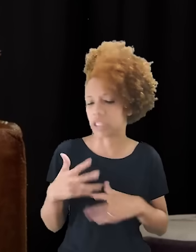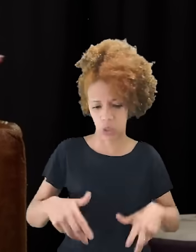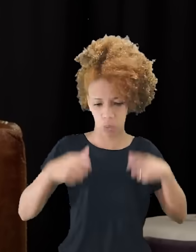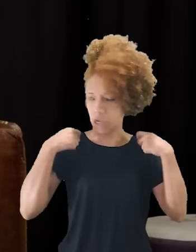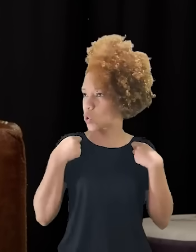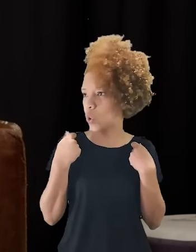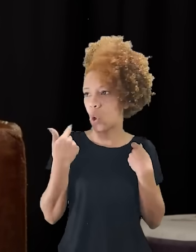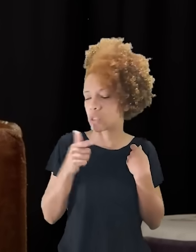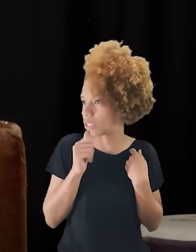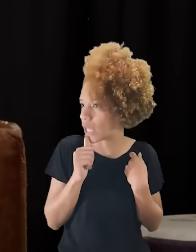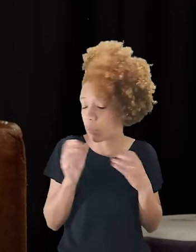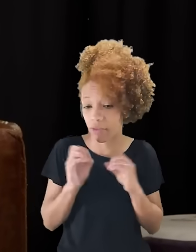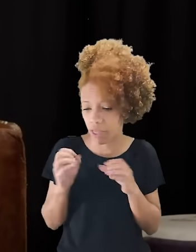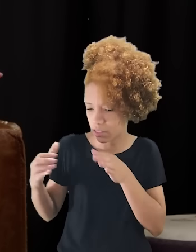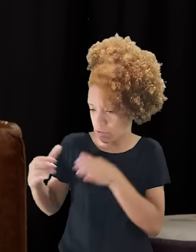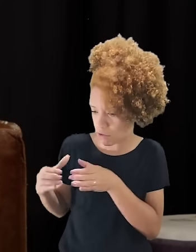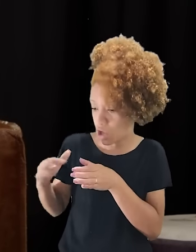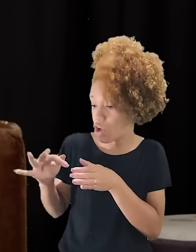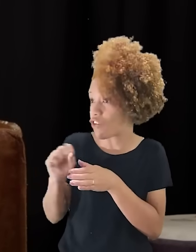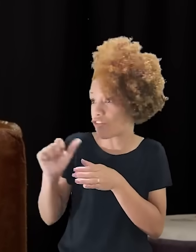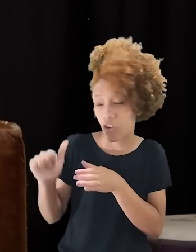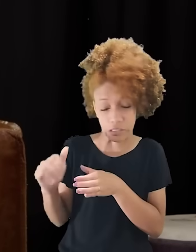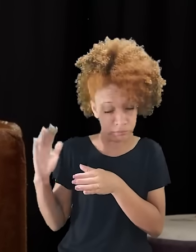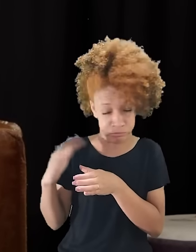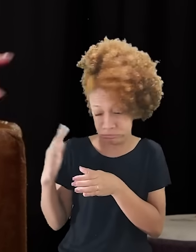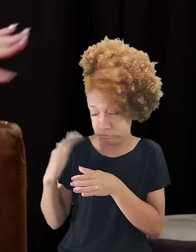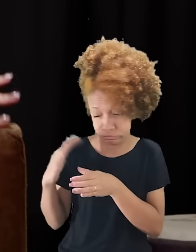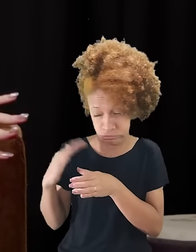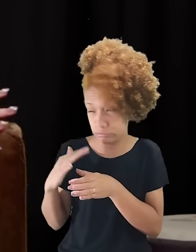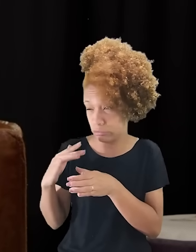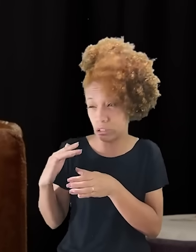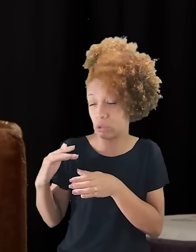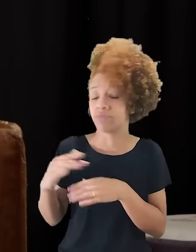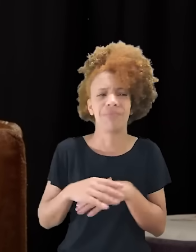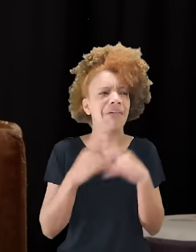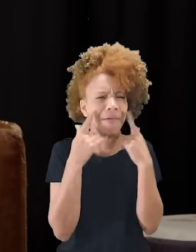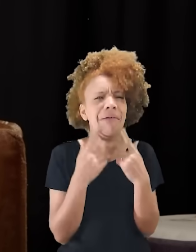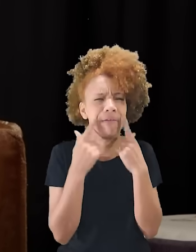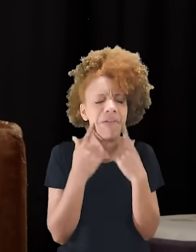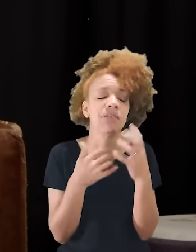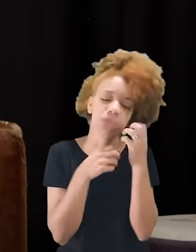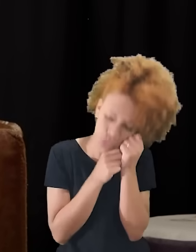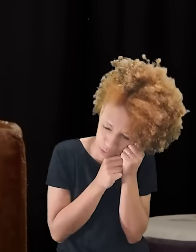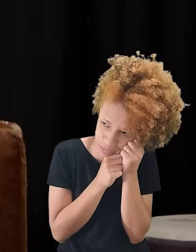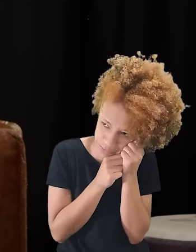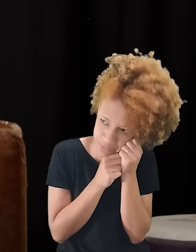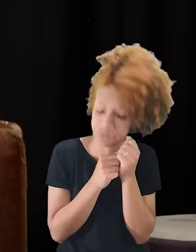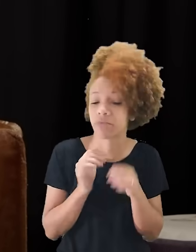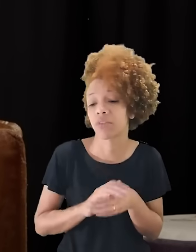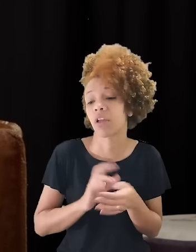cobertor não tem nada não tem água nada e uma fos só que fede pra caramba xixi beleza chorei chorei chorei até dormir e